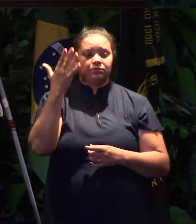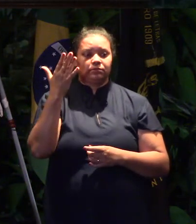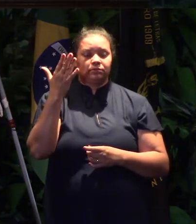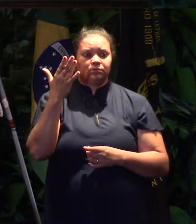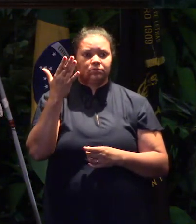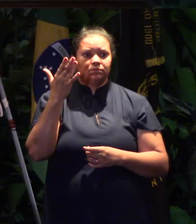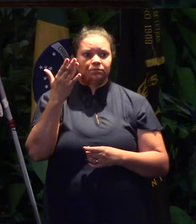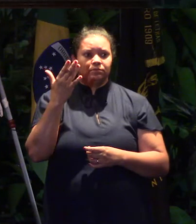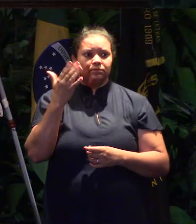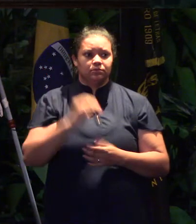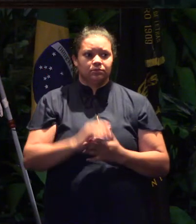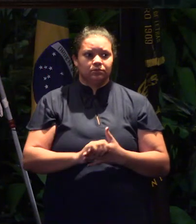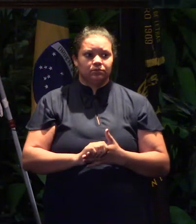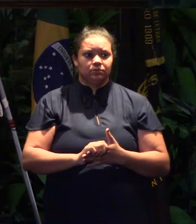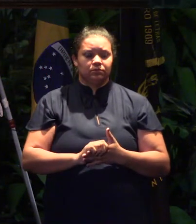asseguradas